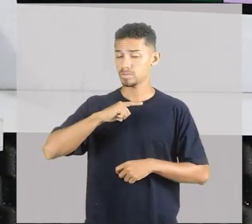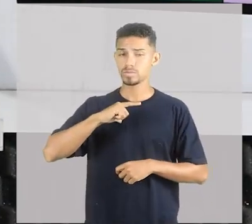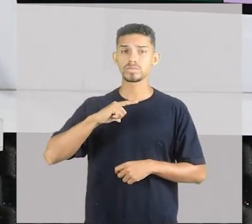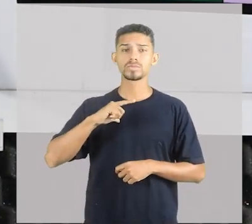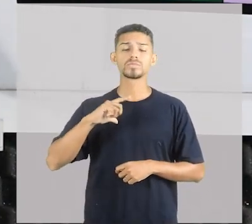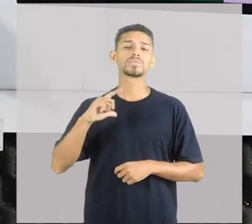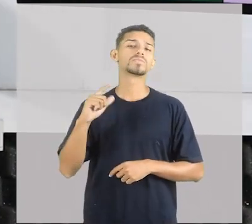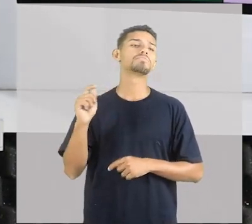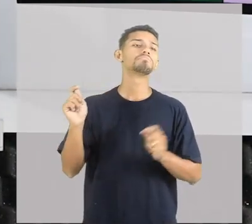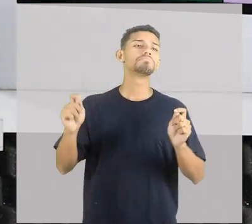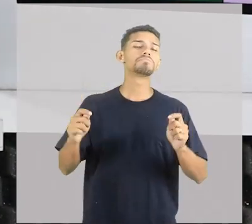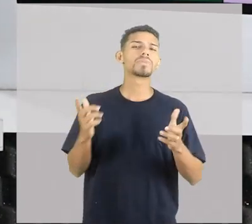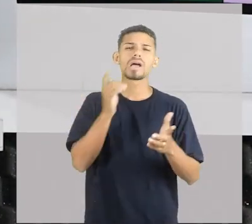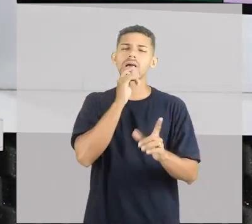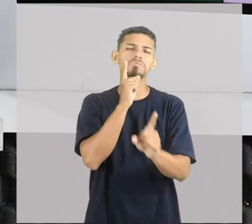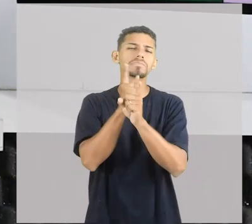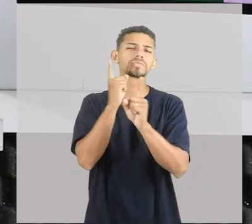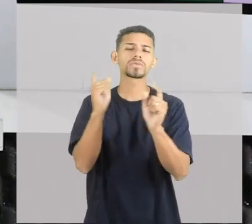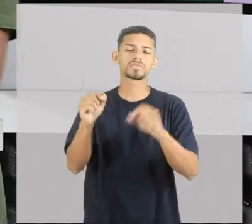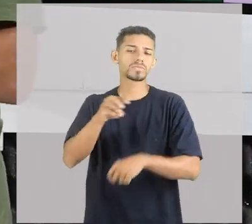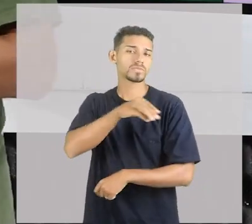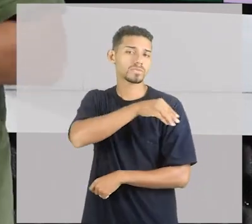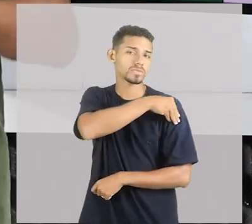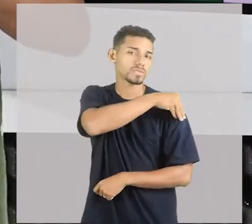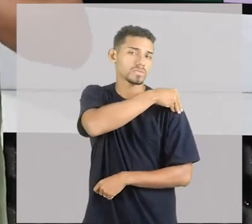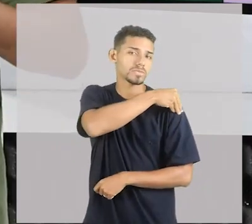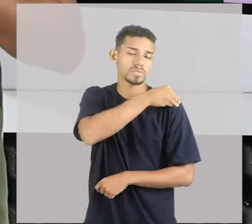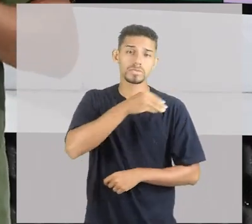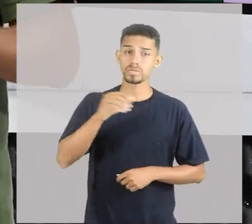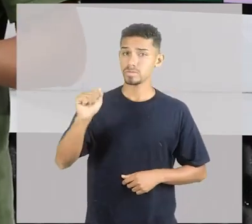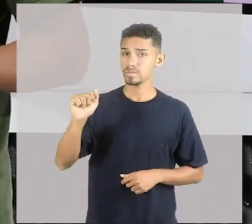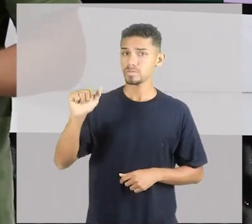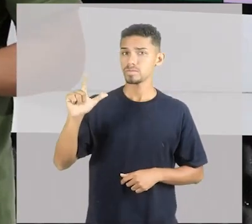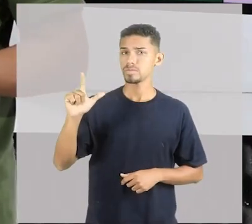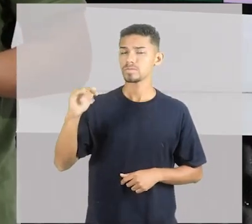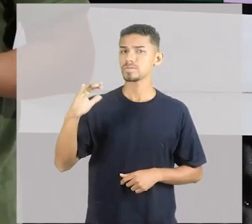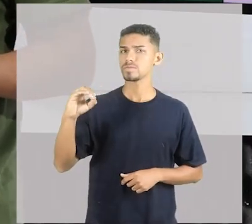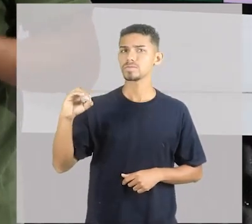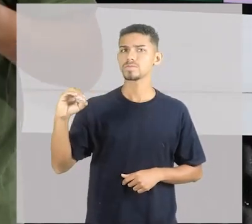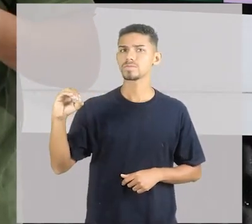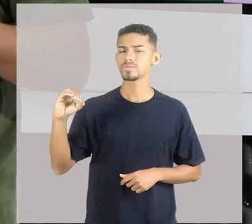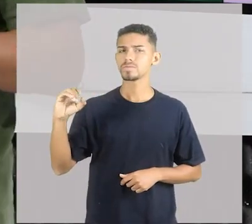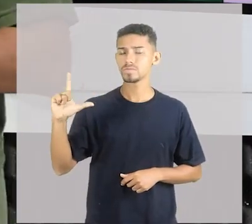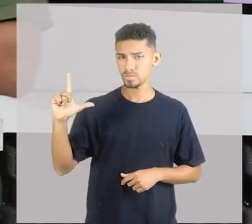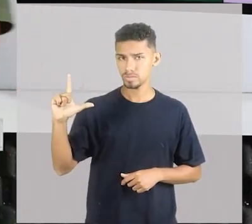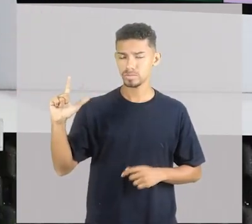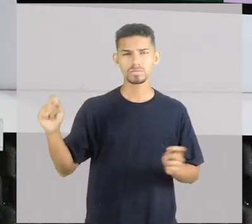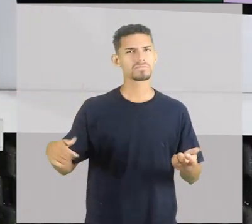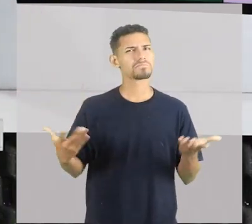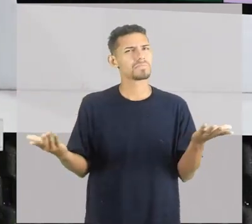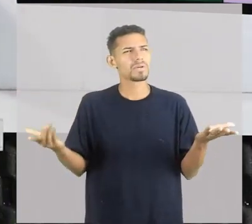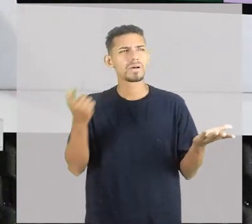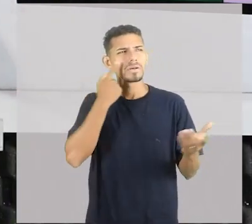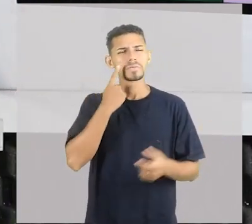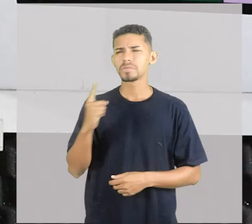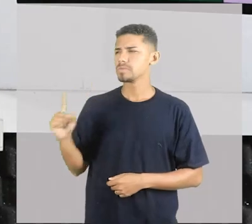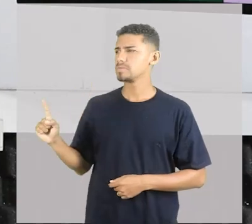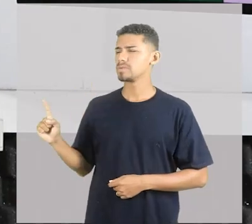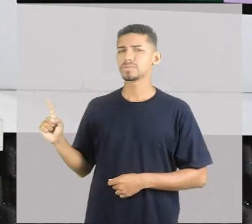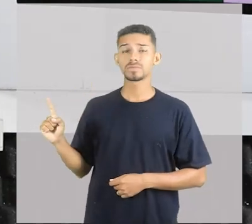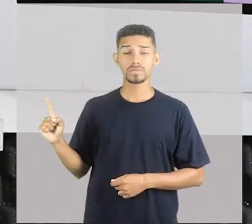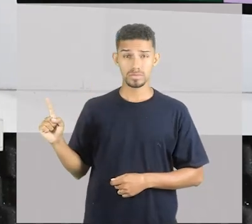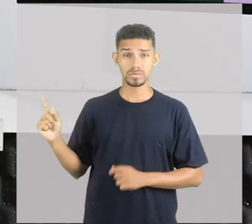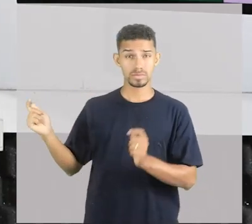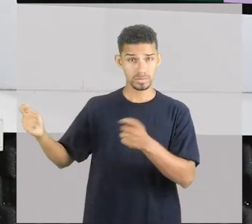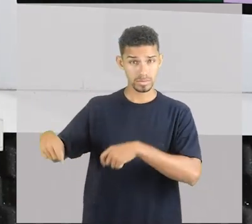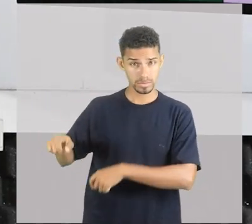Existe o que eu chamo de álcool. Então, vamos identificar um álcool. Quando que eu tenho um álcool? Primeiro detalhe, gente. Para ser